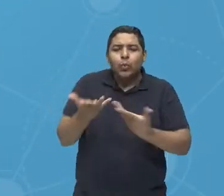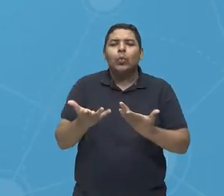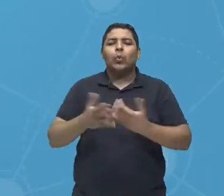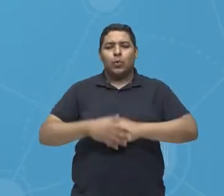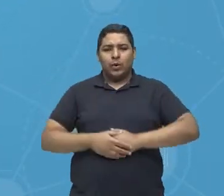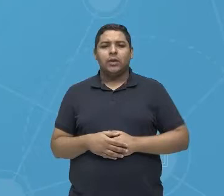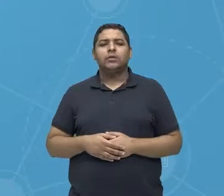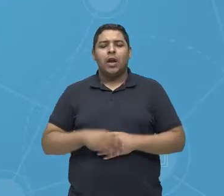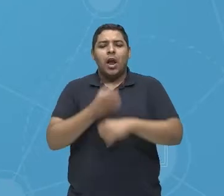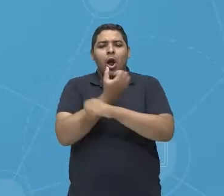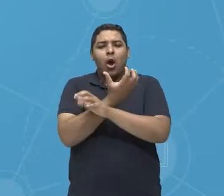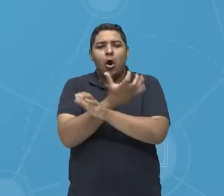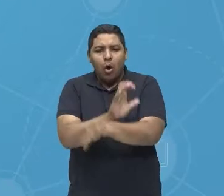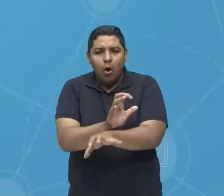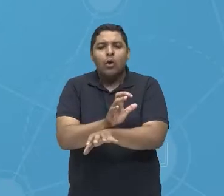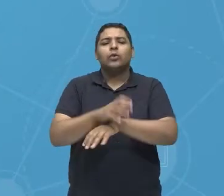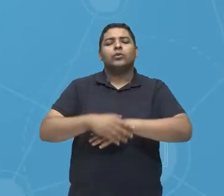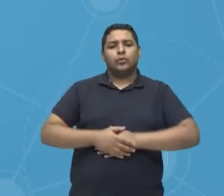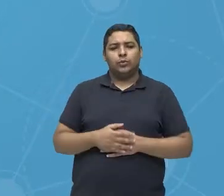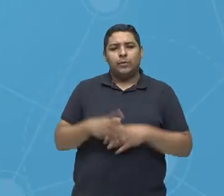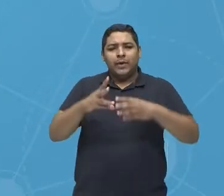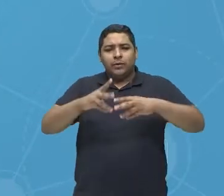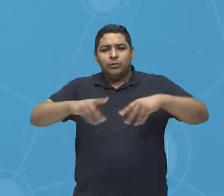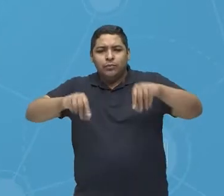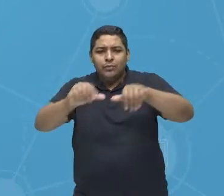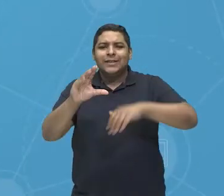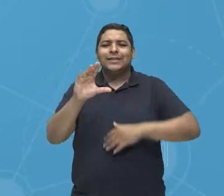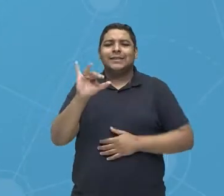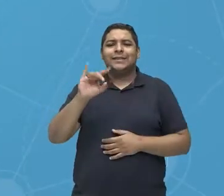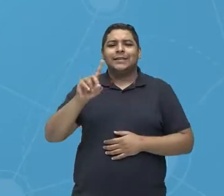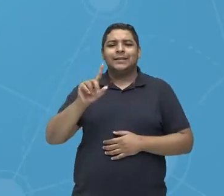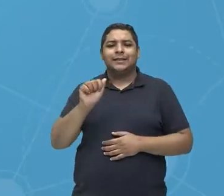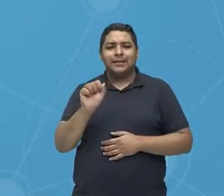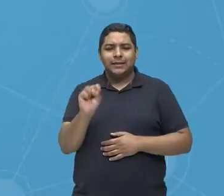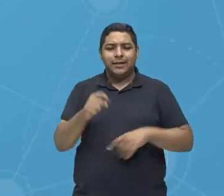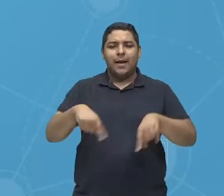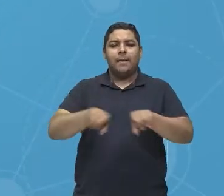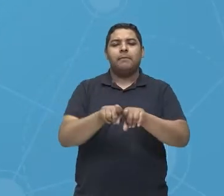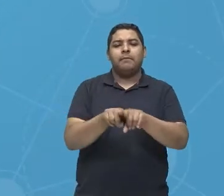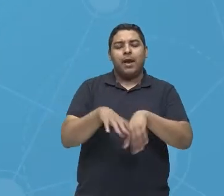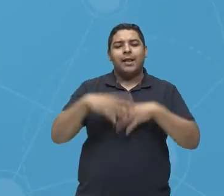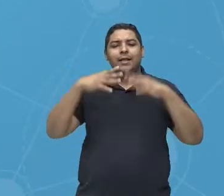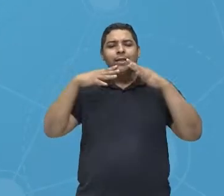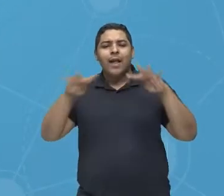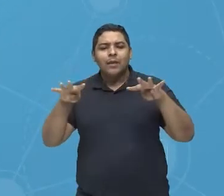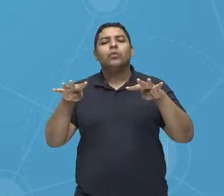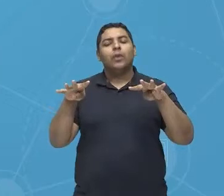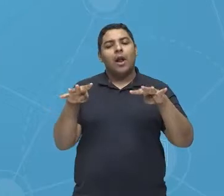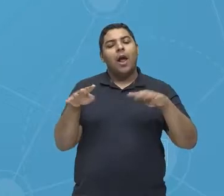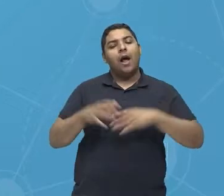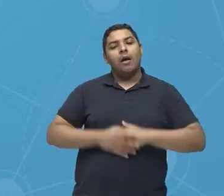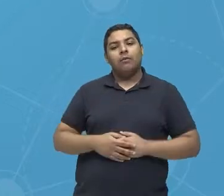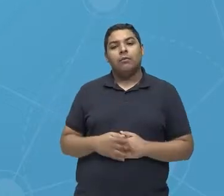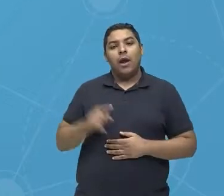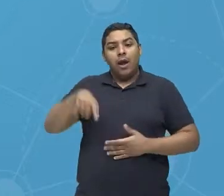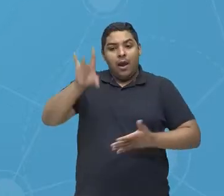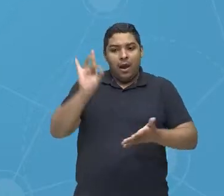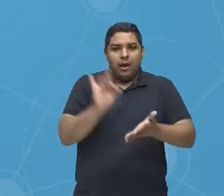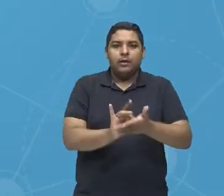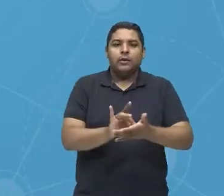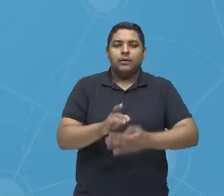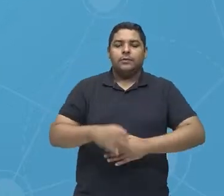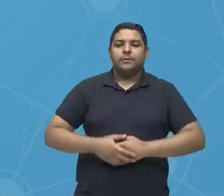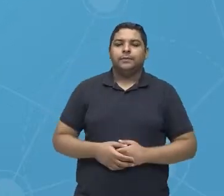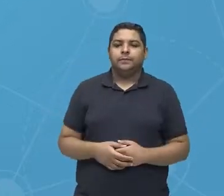cinzas, Então, eles tentavam retratar da forma mais natural, o mais próximo possível da realidade. E quais são